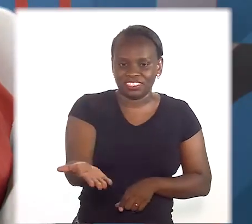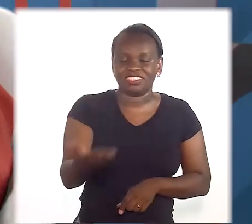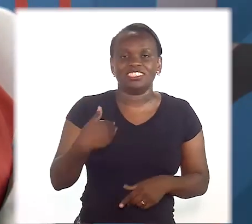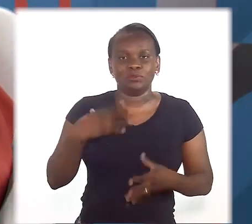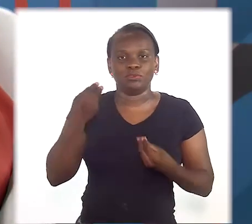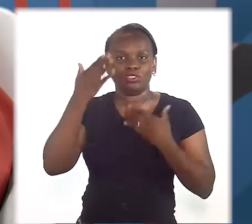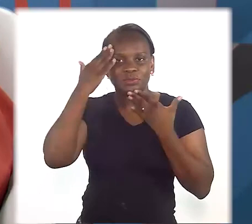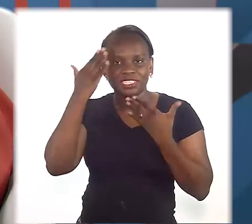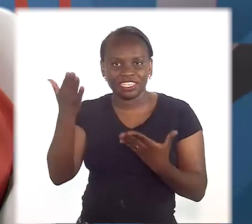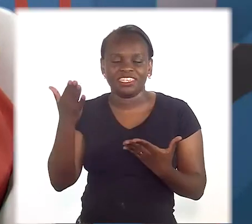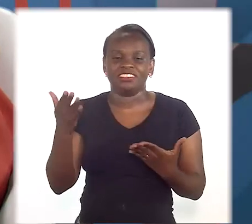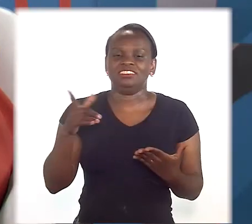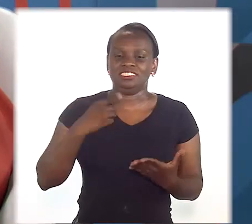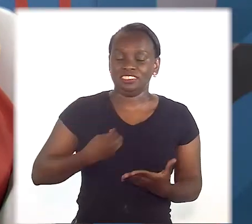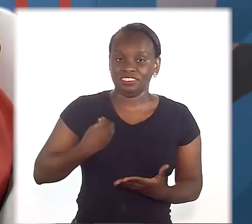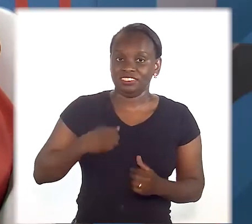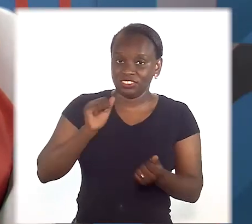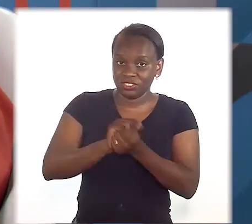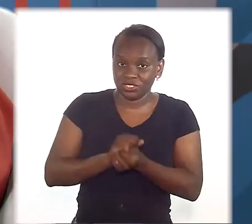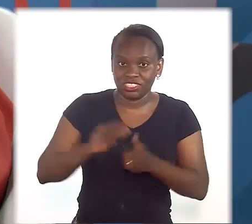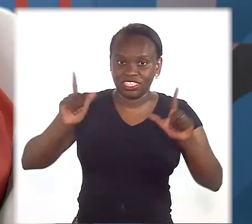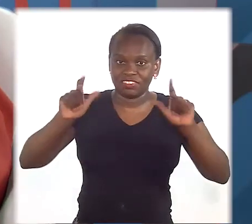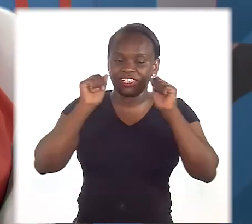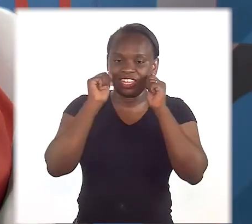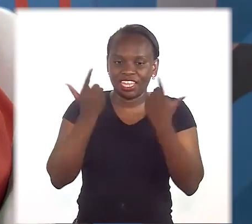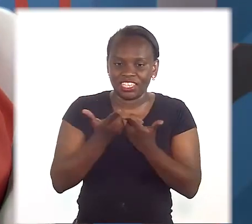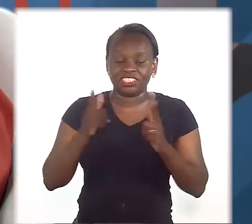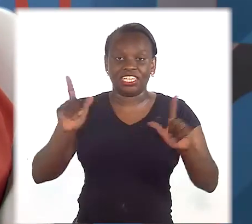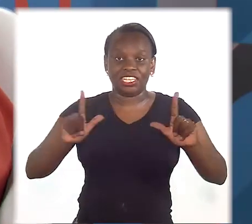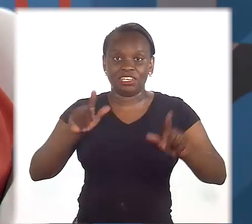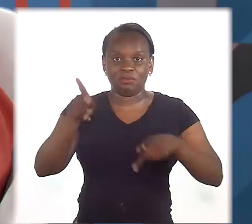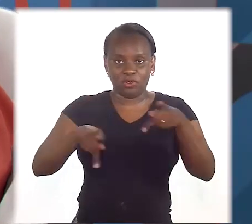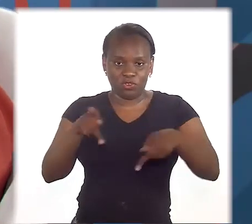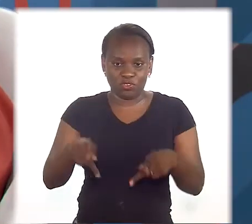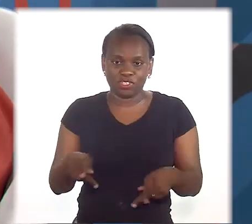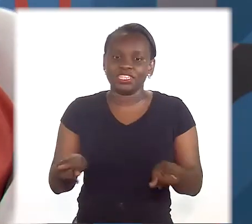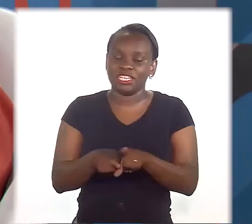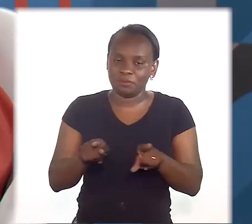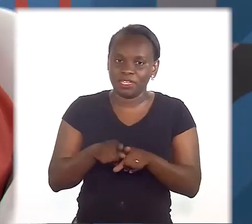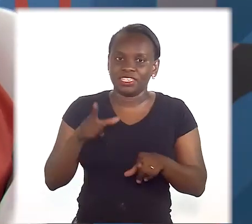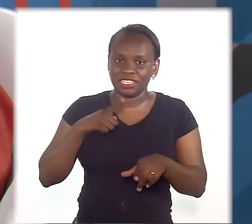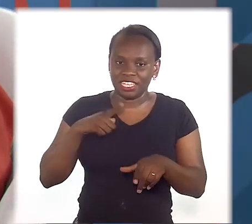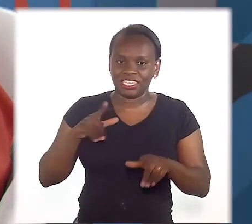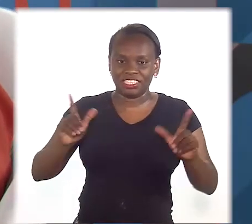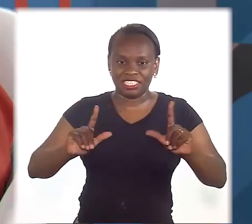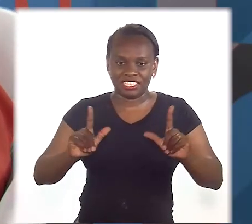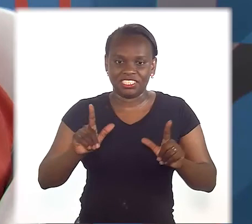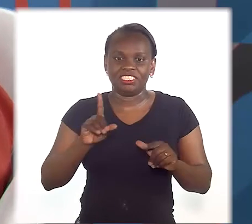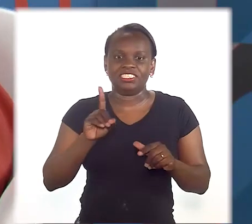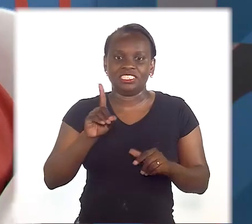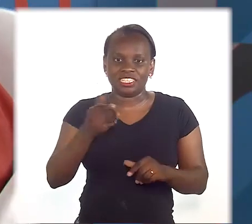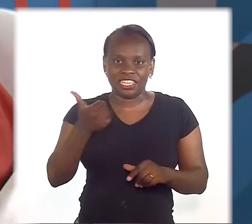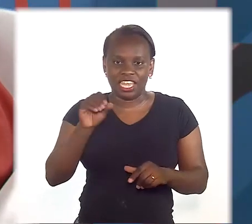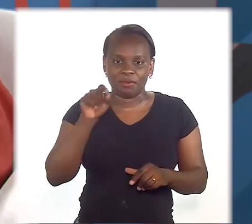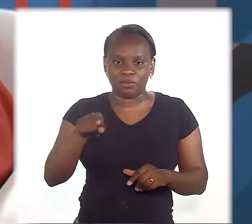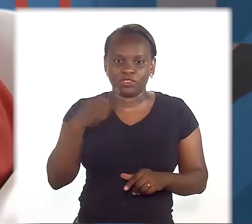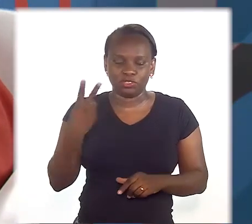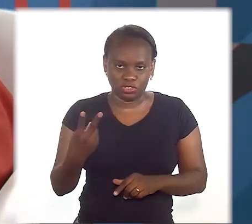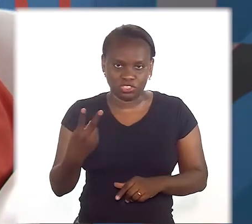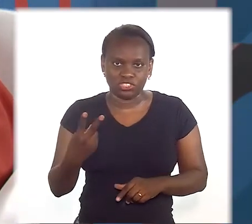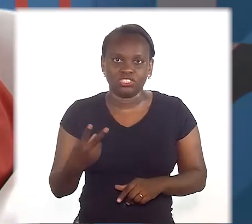protagonista é você. Então o nosso muito obrigada, que esteve aqui conosco na TV Alerj, o canal do povo, também transmitida pelo canal